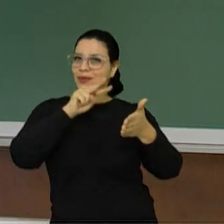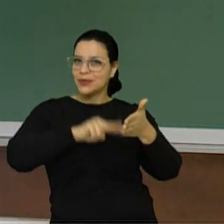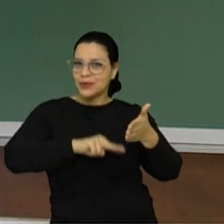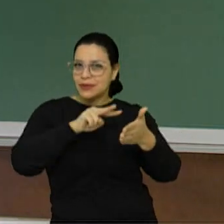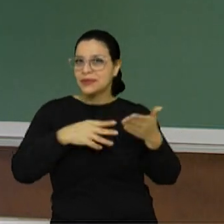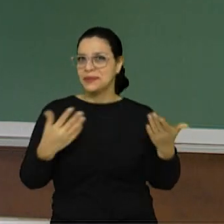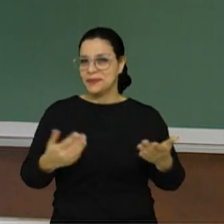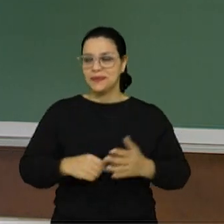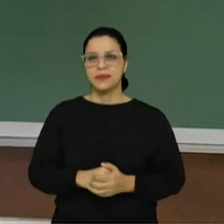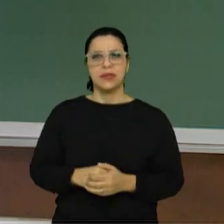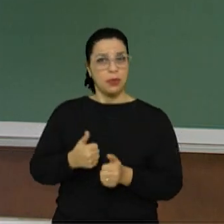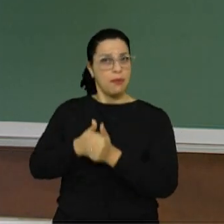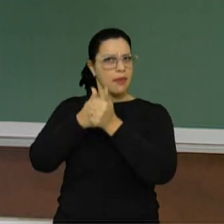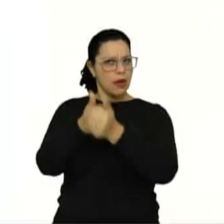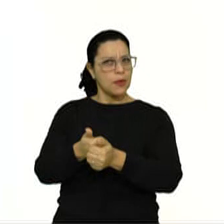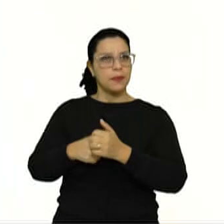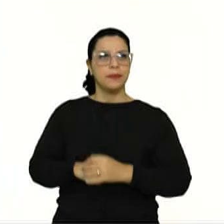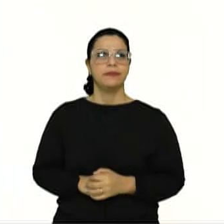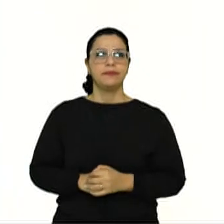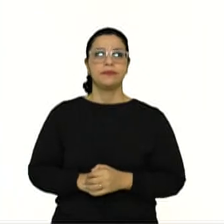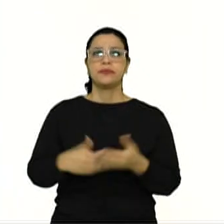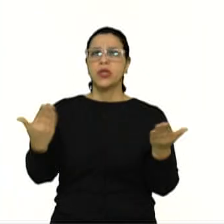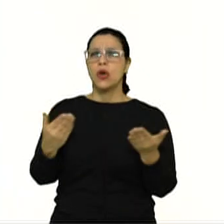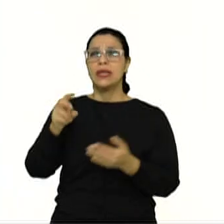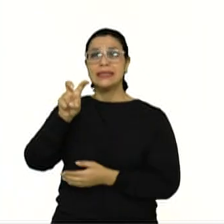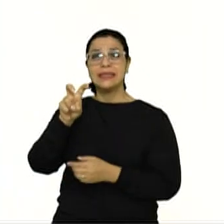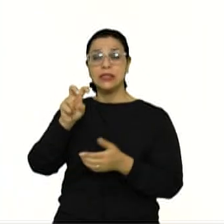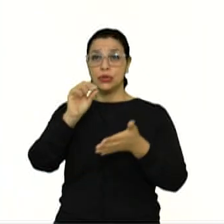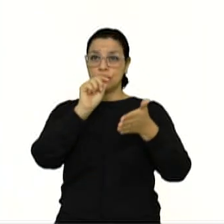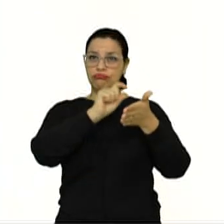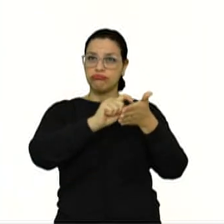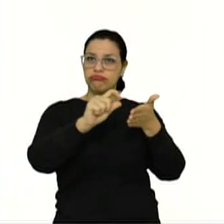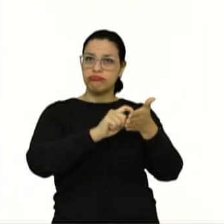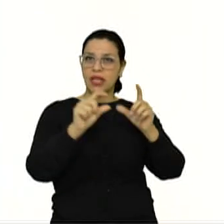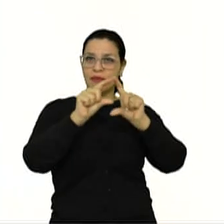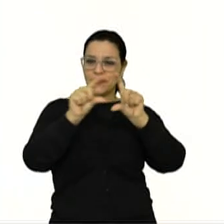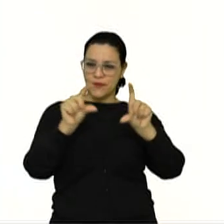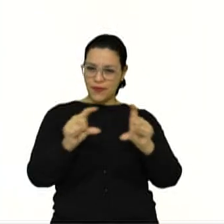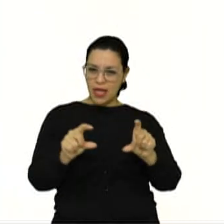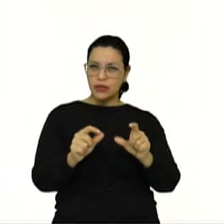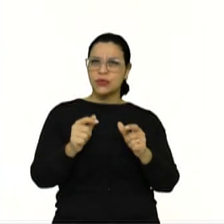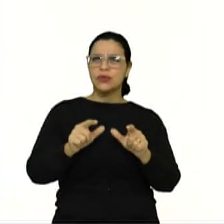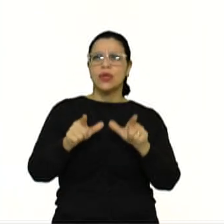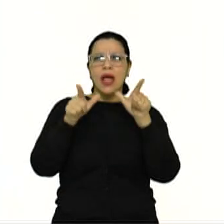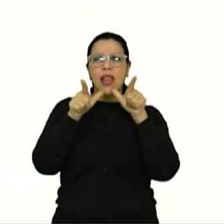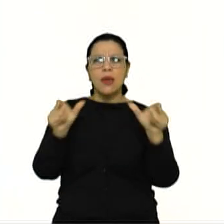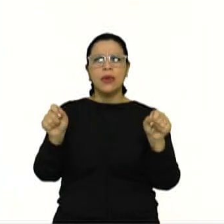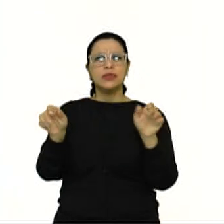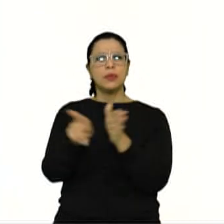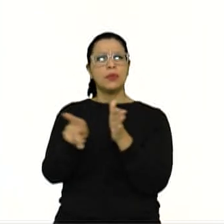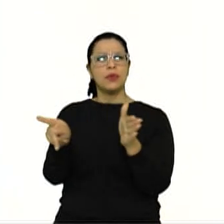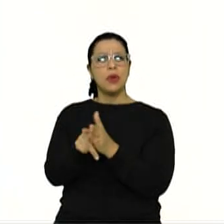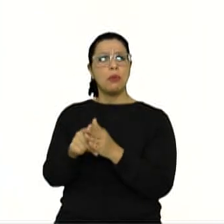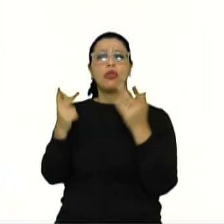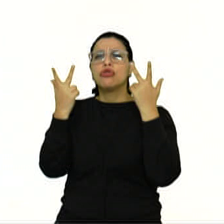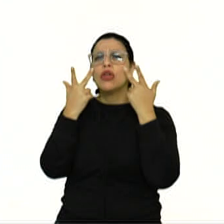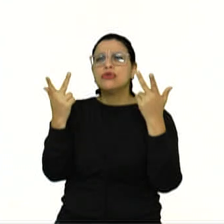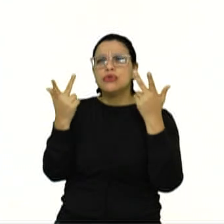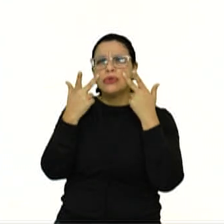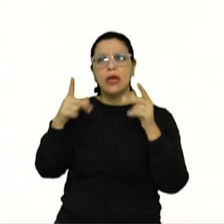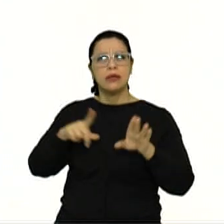lemos. Então, acompanhe. Em apenas 5 versos, escritos numa linguagem casual,